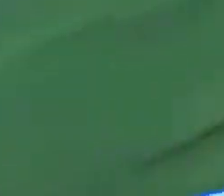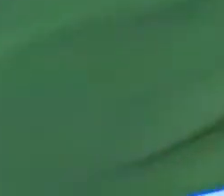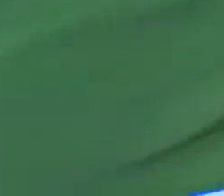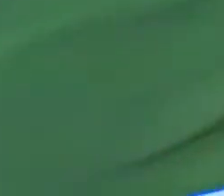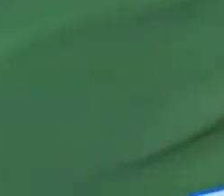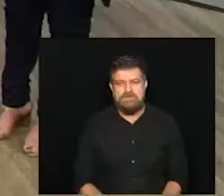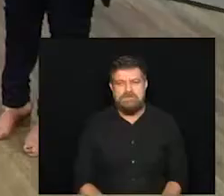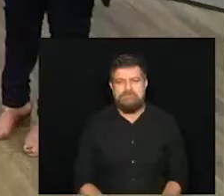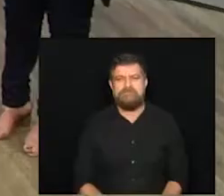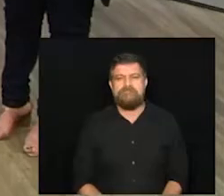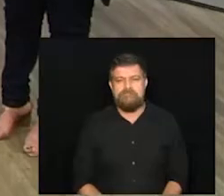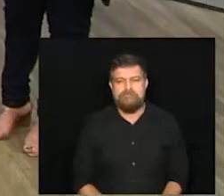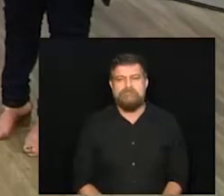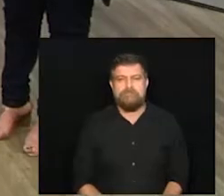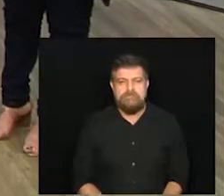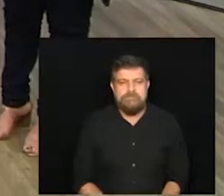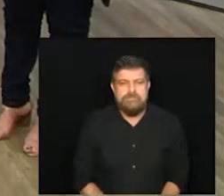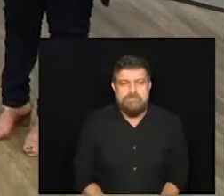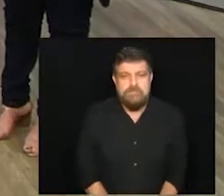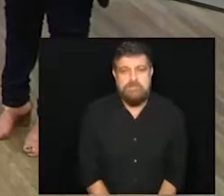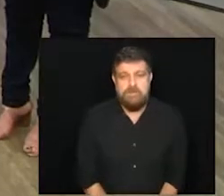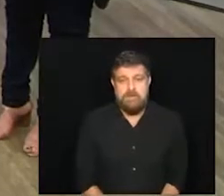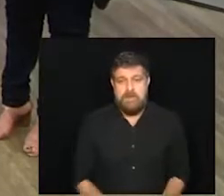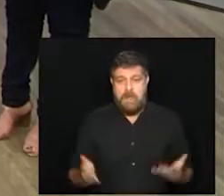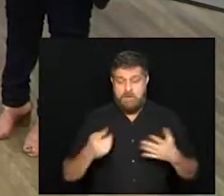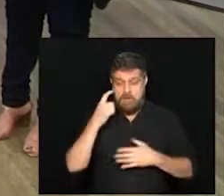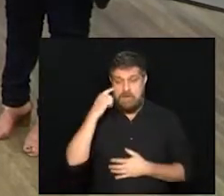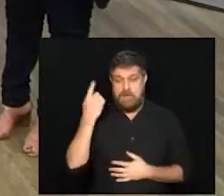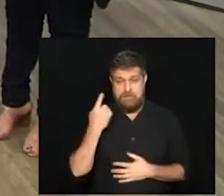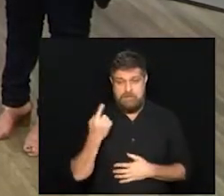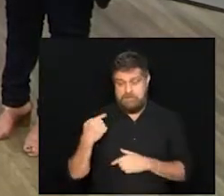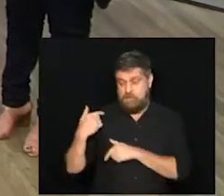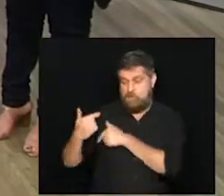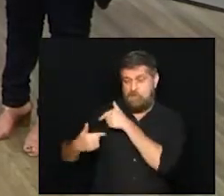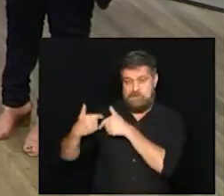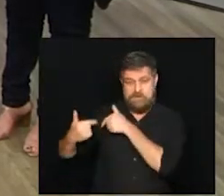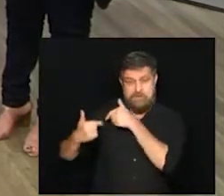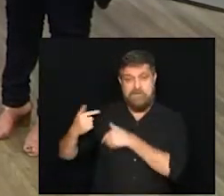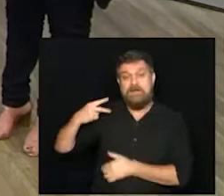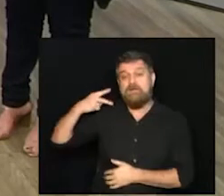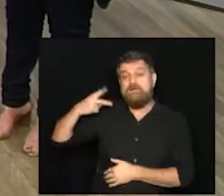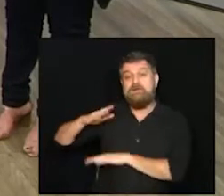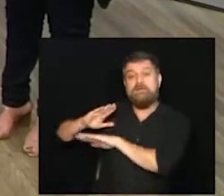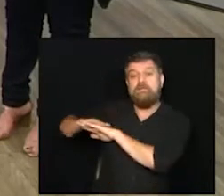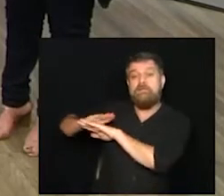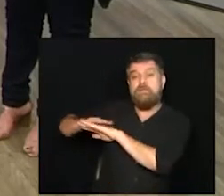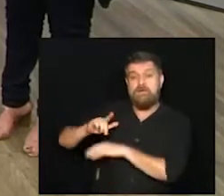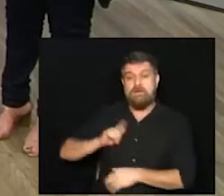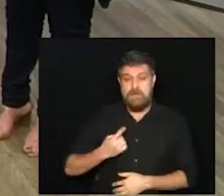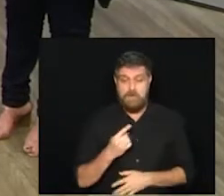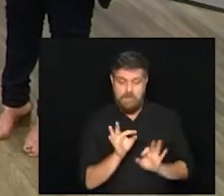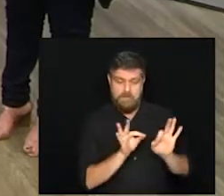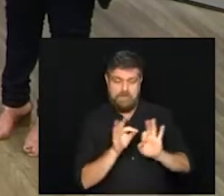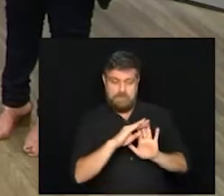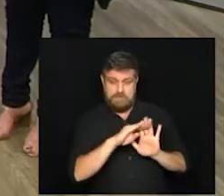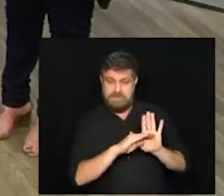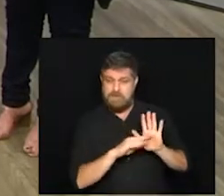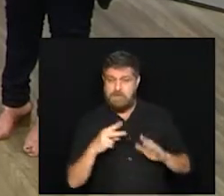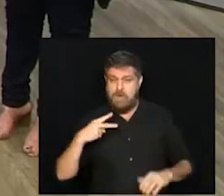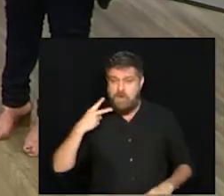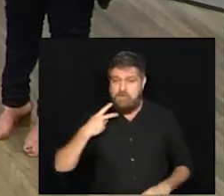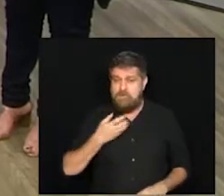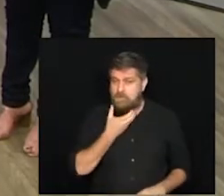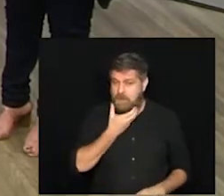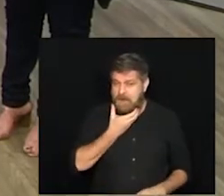Inn E agora me abriu sobre o trabalho dos parlamentares né tem um projeto do vereador